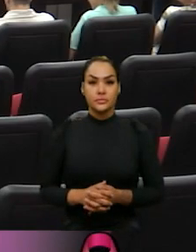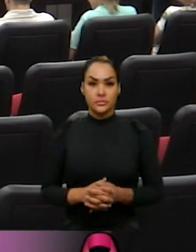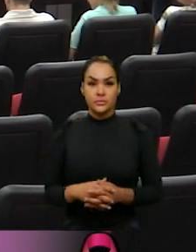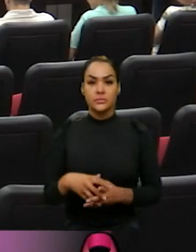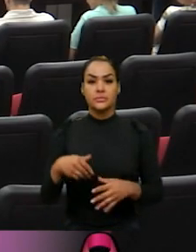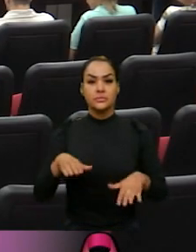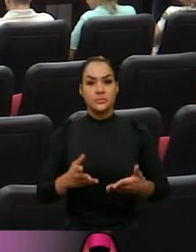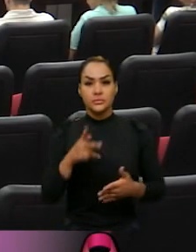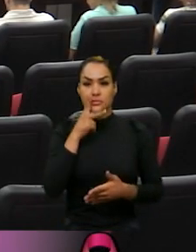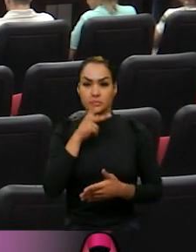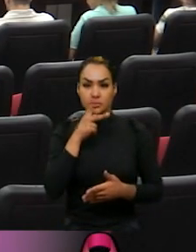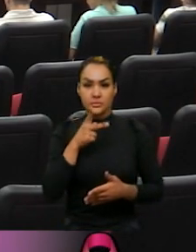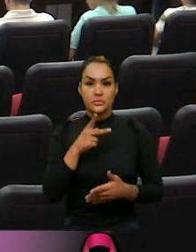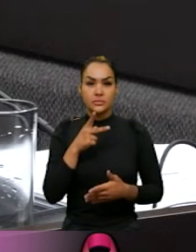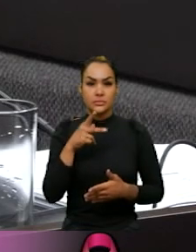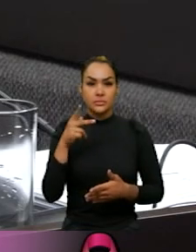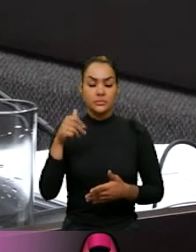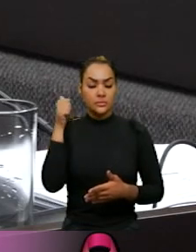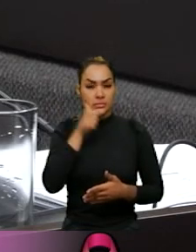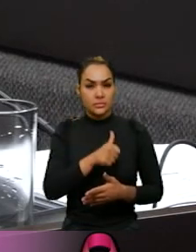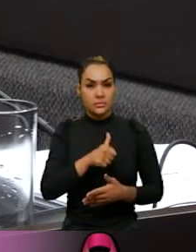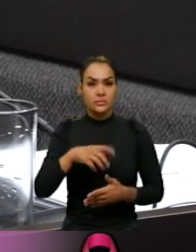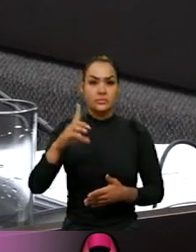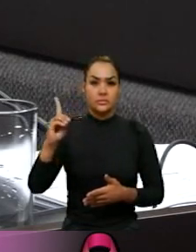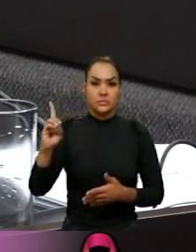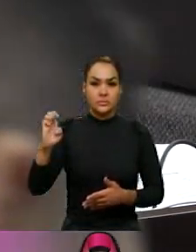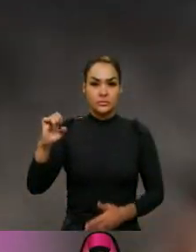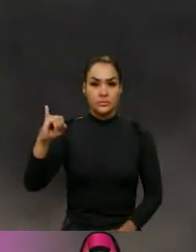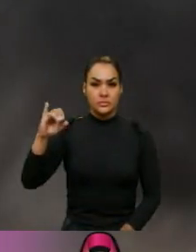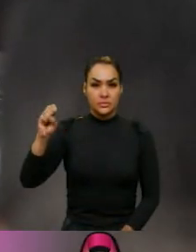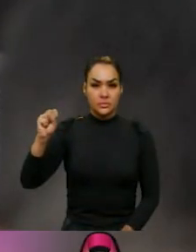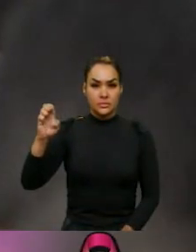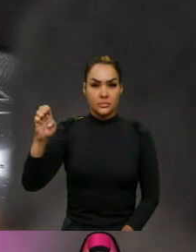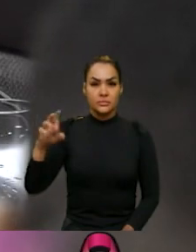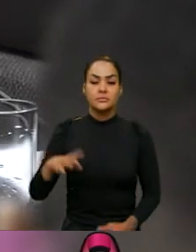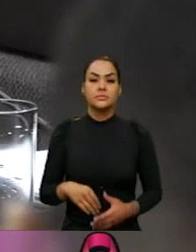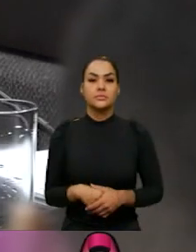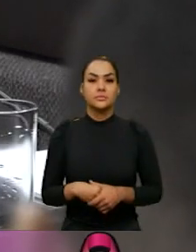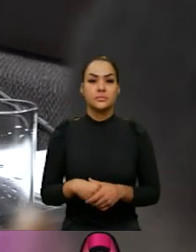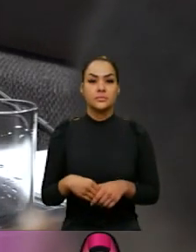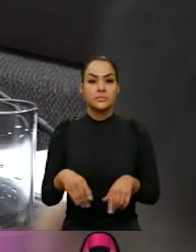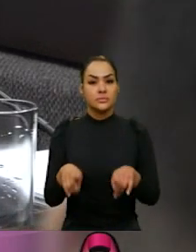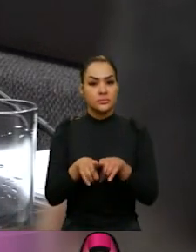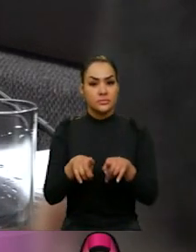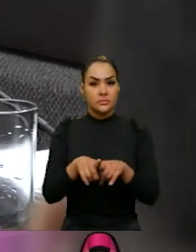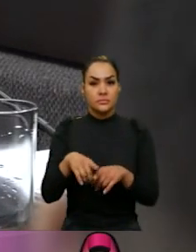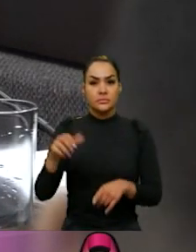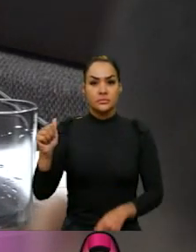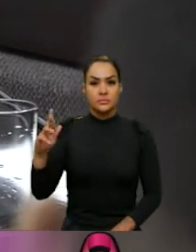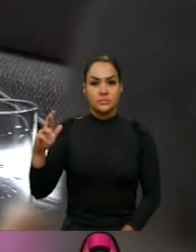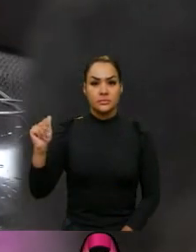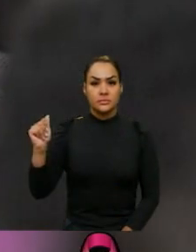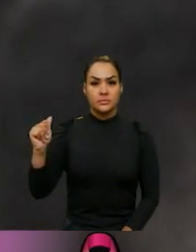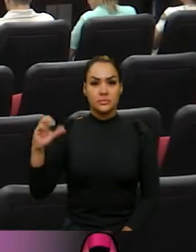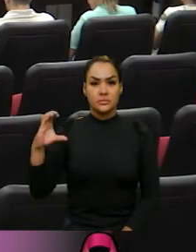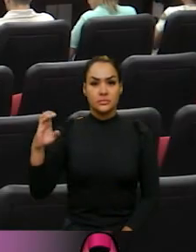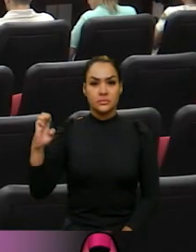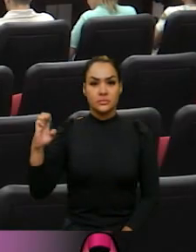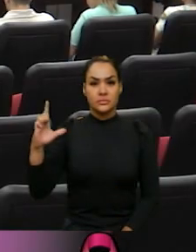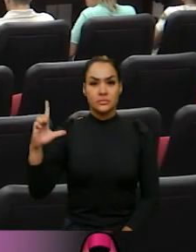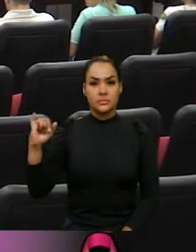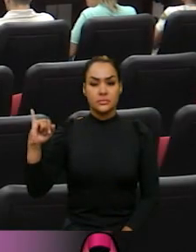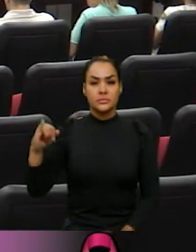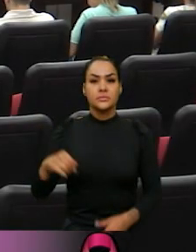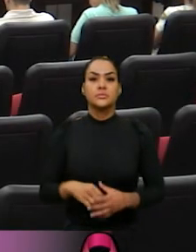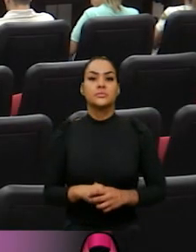A Deise, a Araceli, são pessoas lá do condomínio Copacabana e que têm